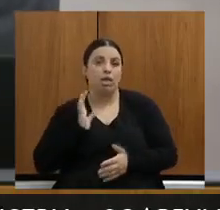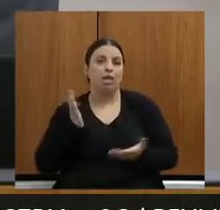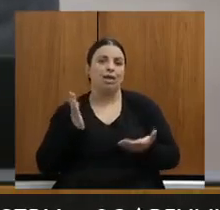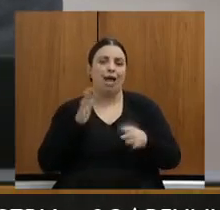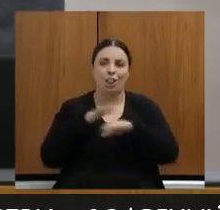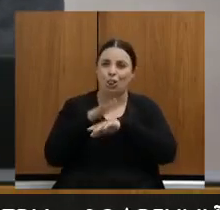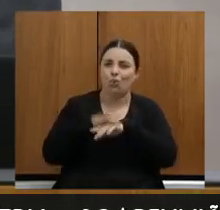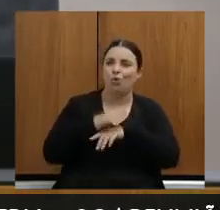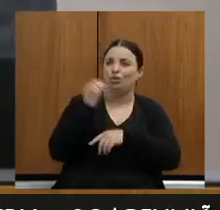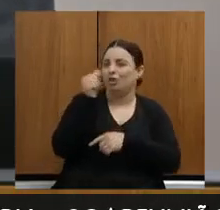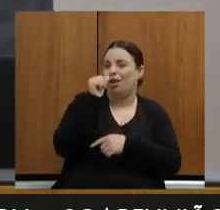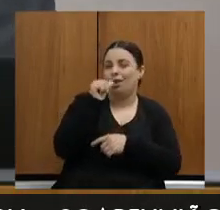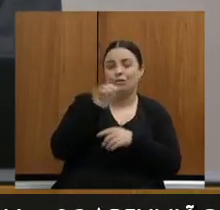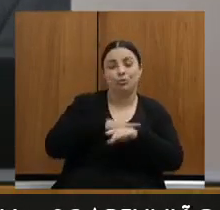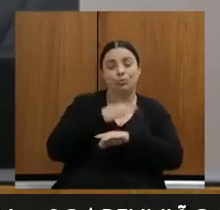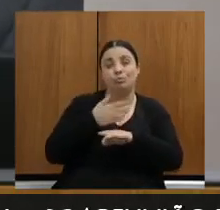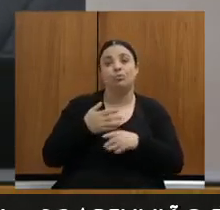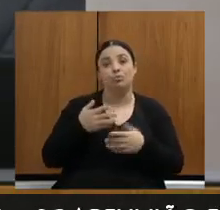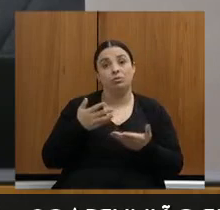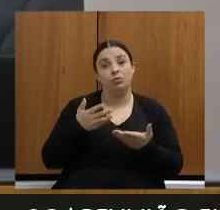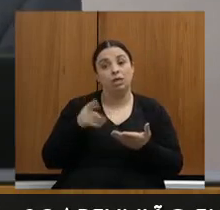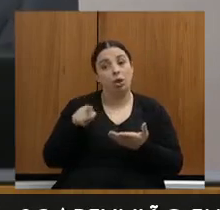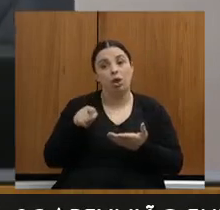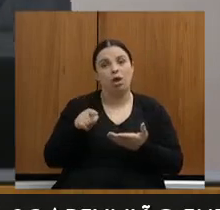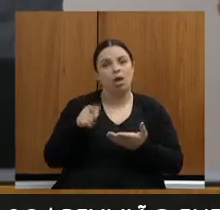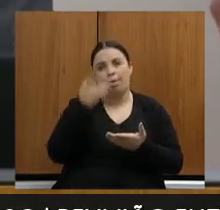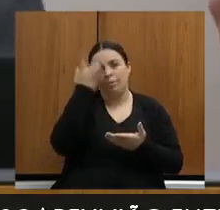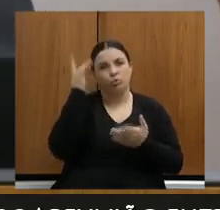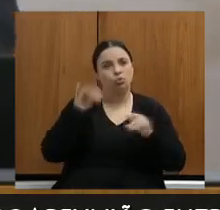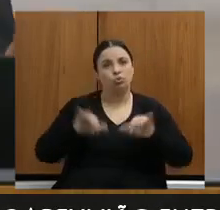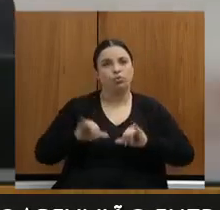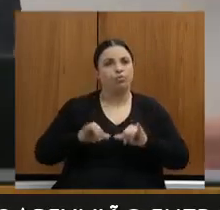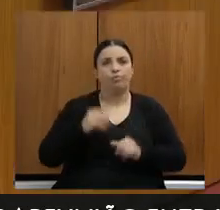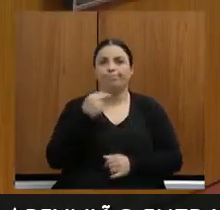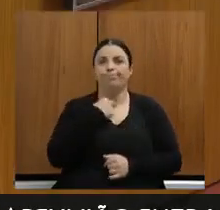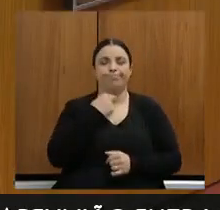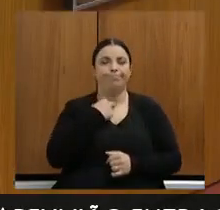esse pessoal sofrer o que eles estão sofrendo